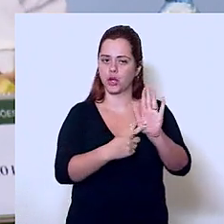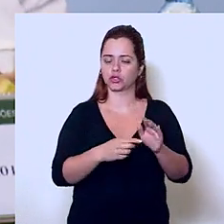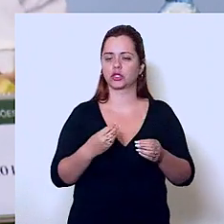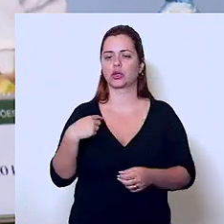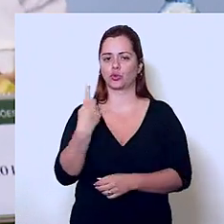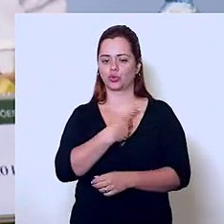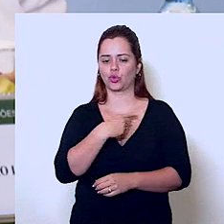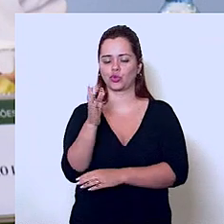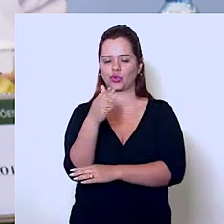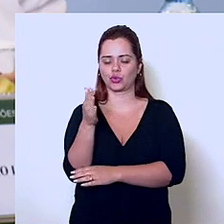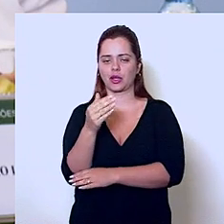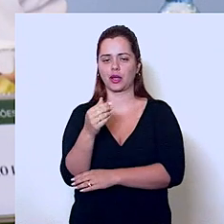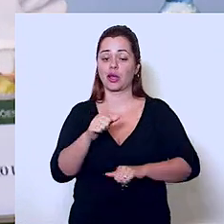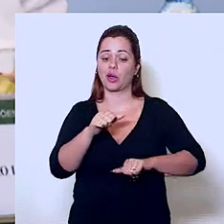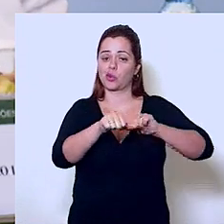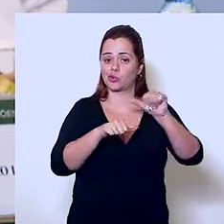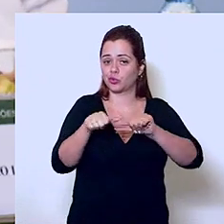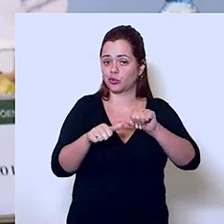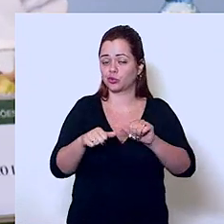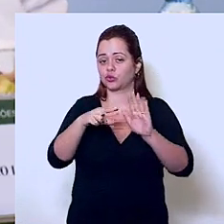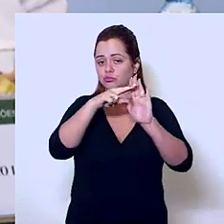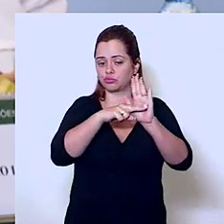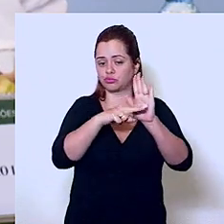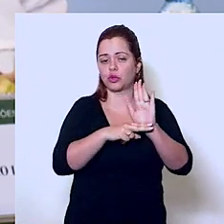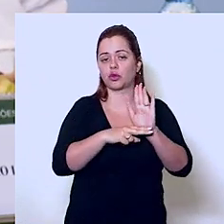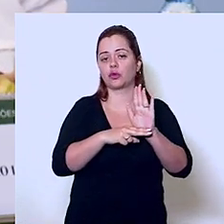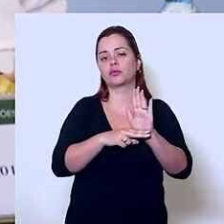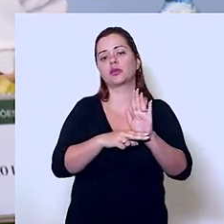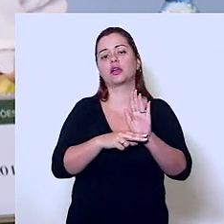certas normas tradicionais e nomeou um conselheiro